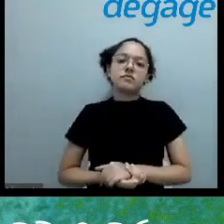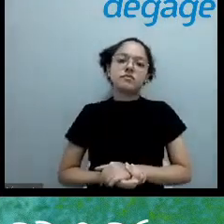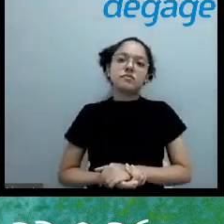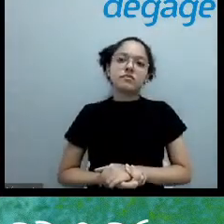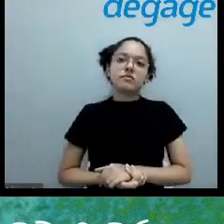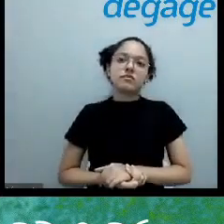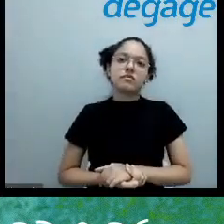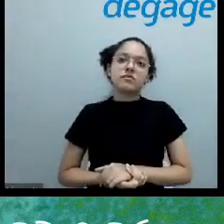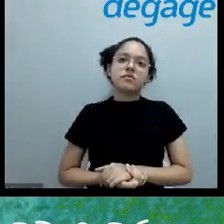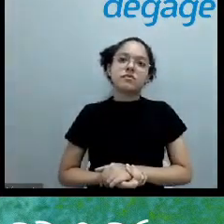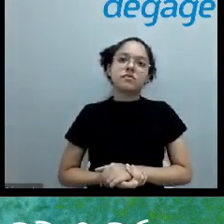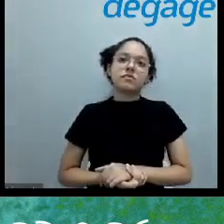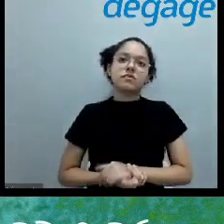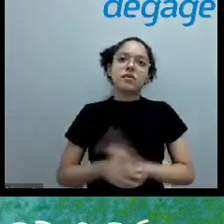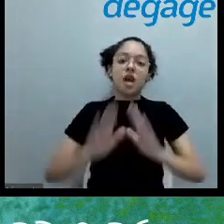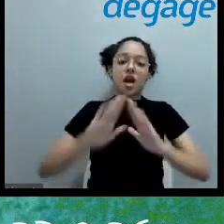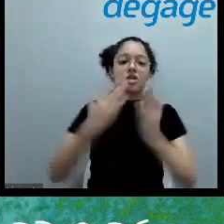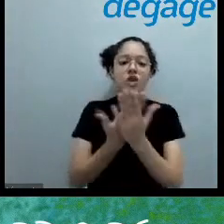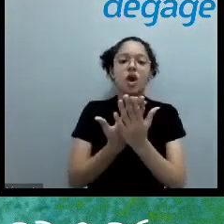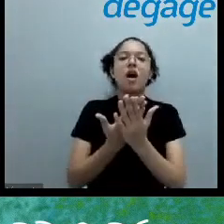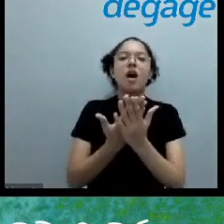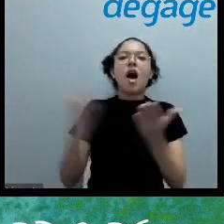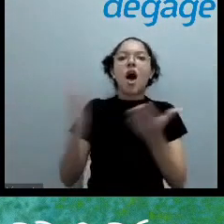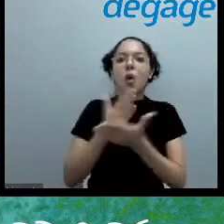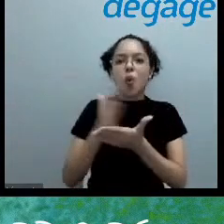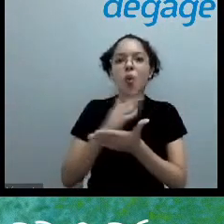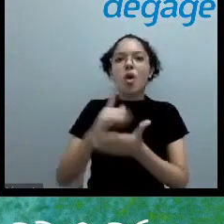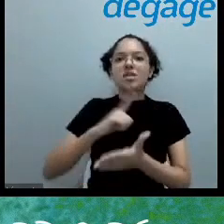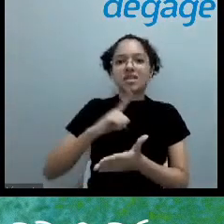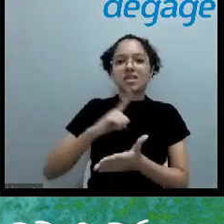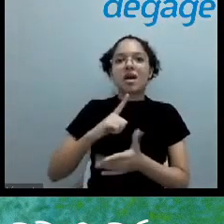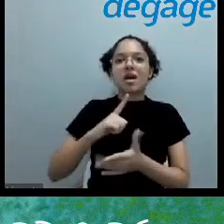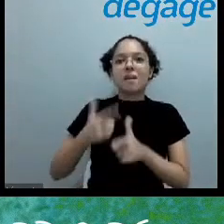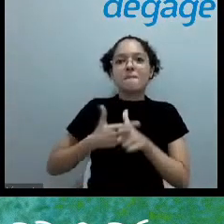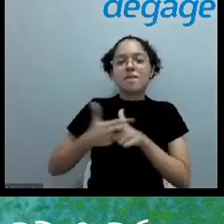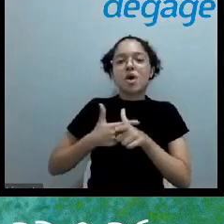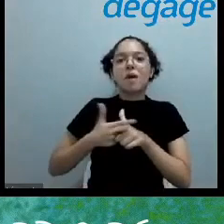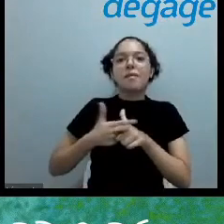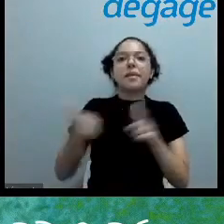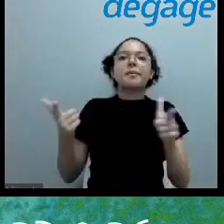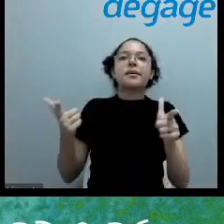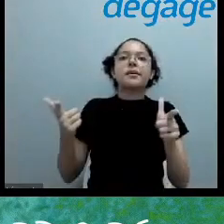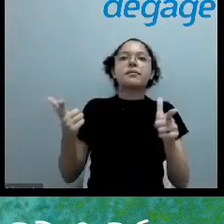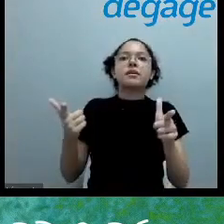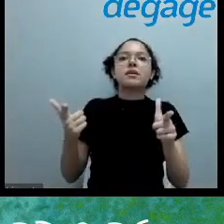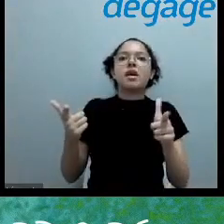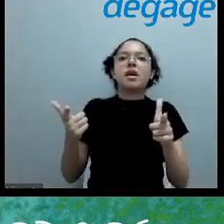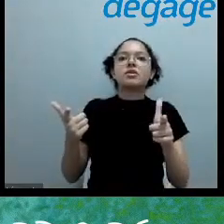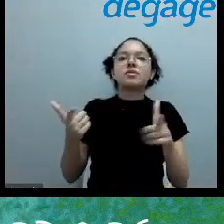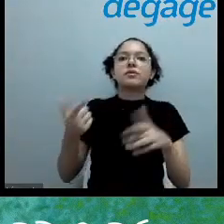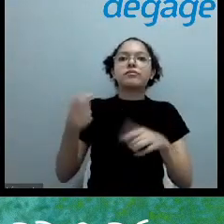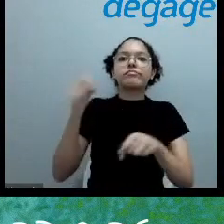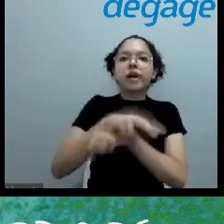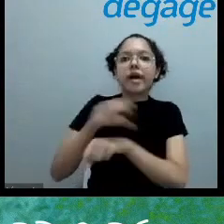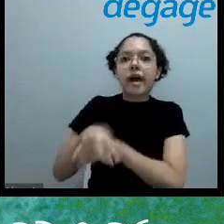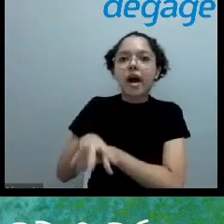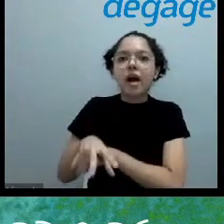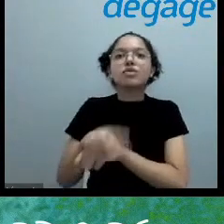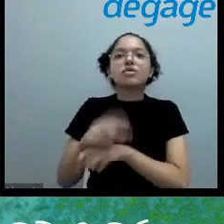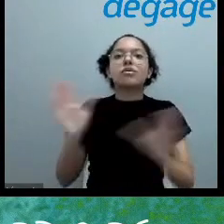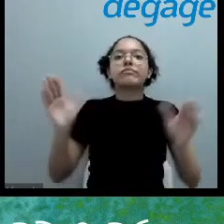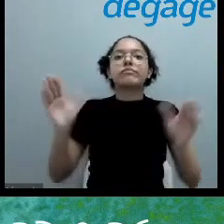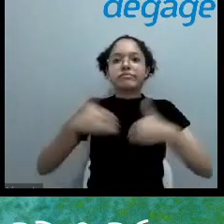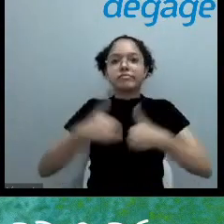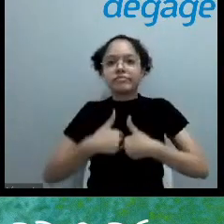forma ideal as pessoas com deficiência ou com autismo, ou LGBTQIAP+, ou gordas, ou negras, né? Esses